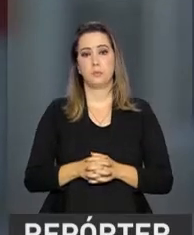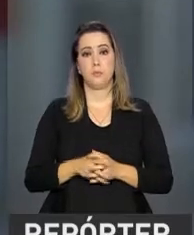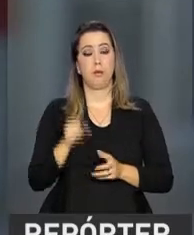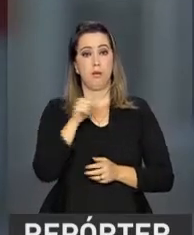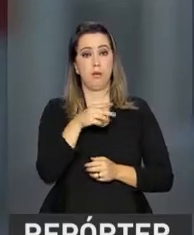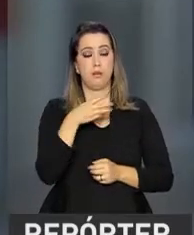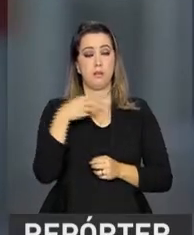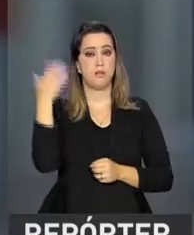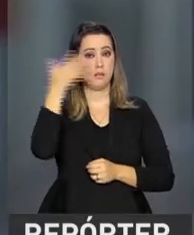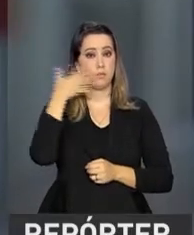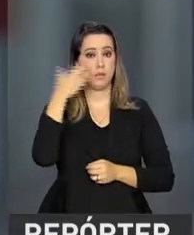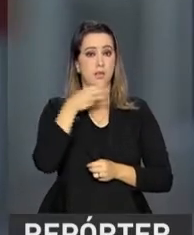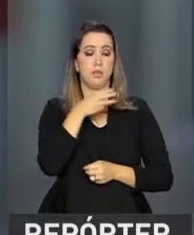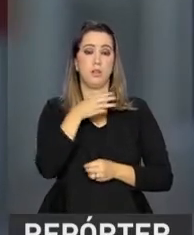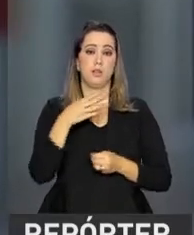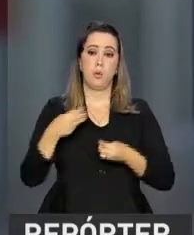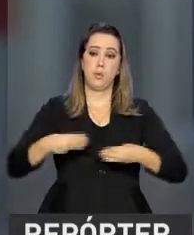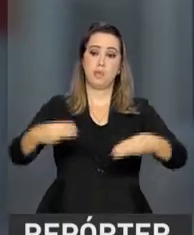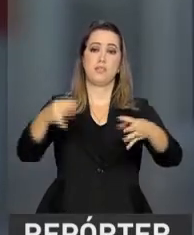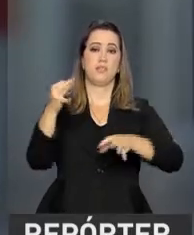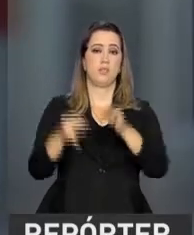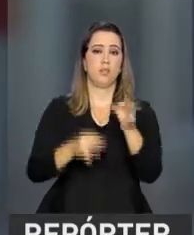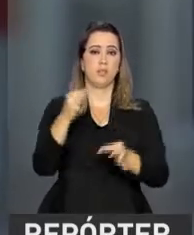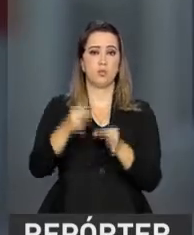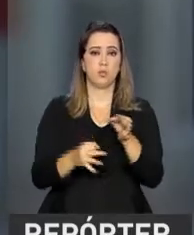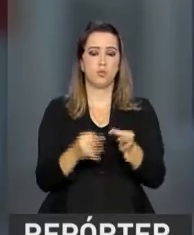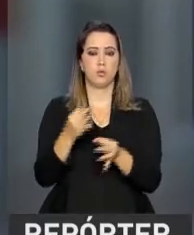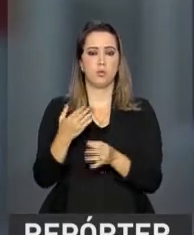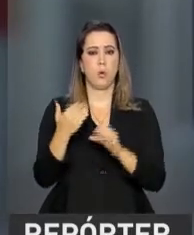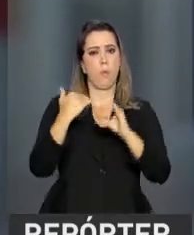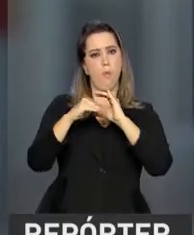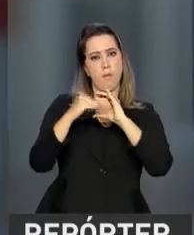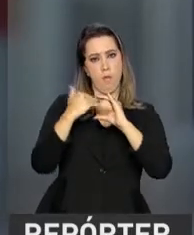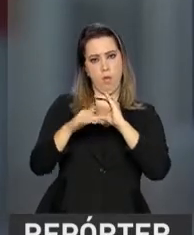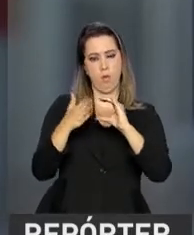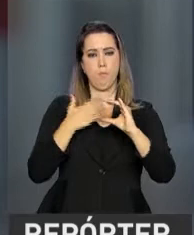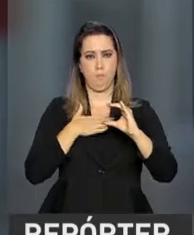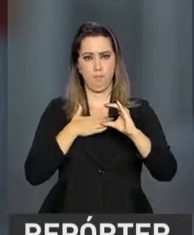Justiça, aí o Ministério de Justiça passou um e-mail para mim